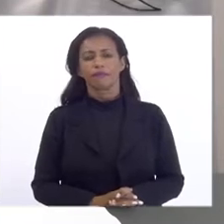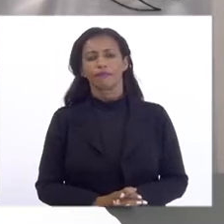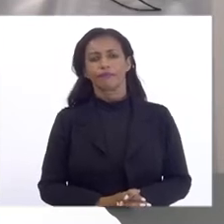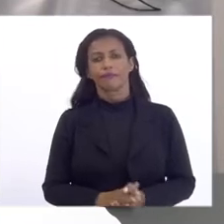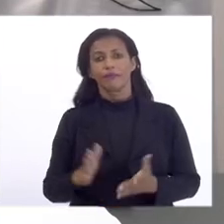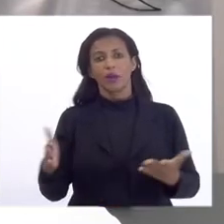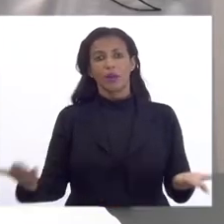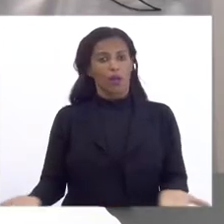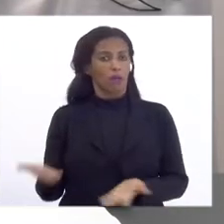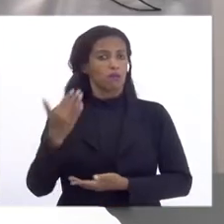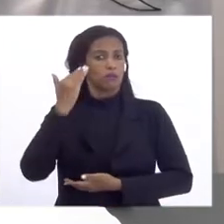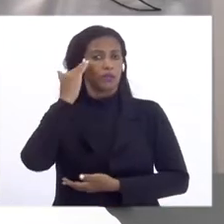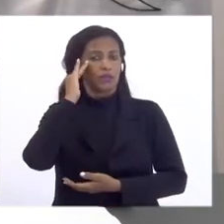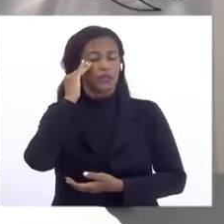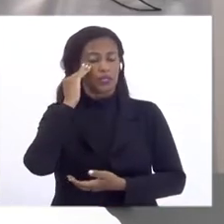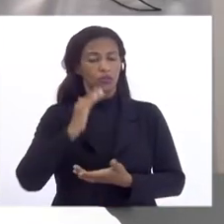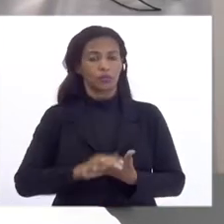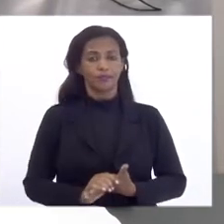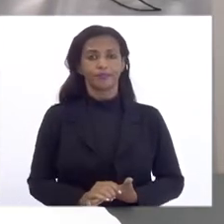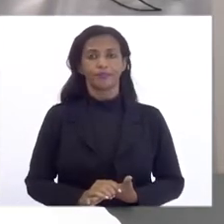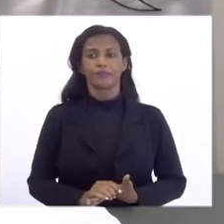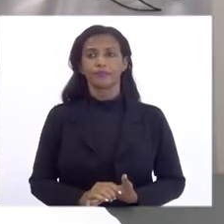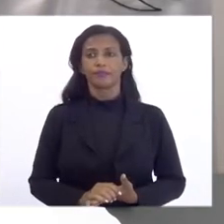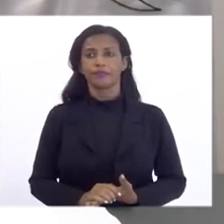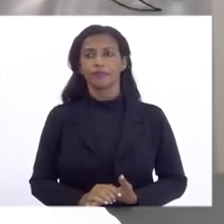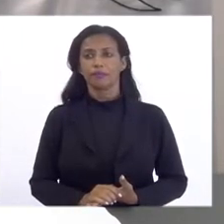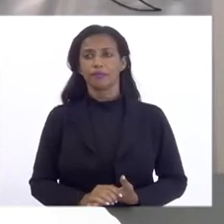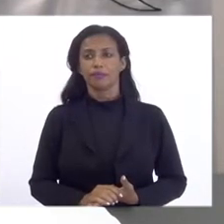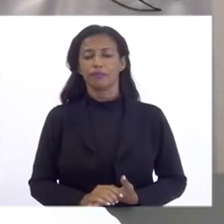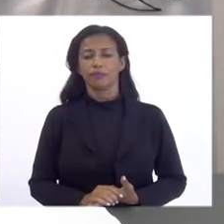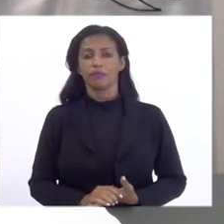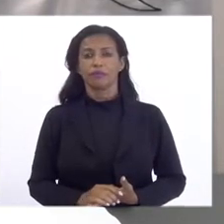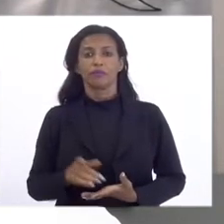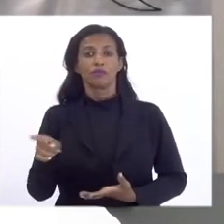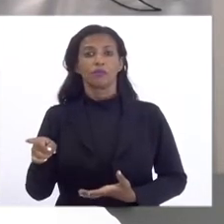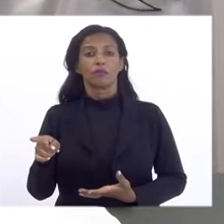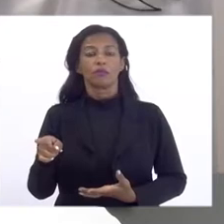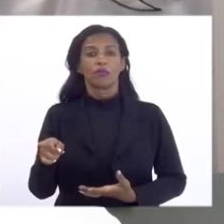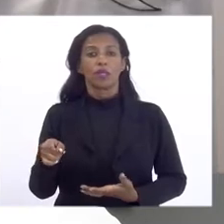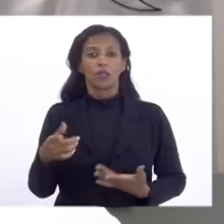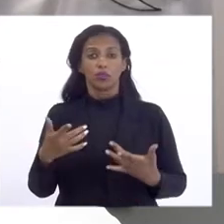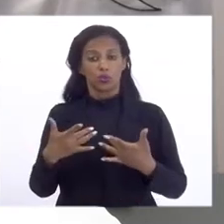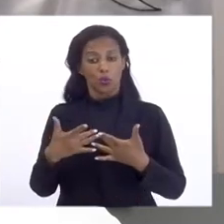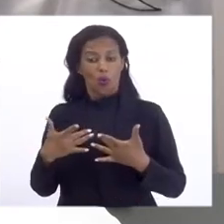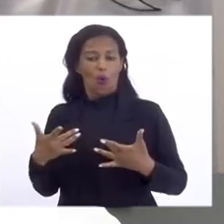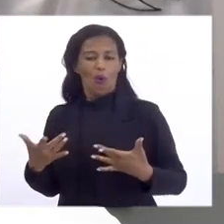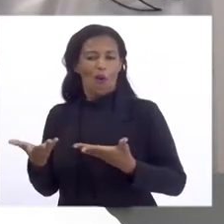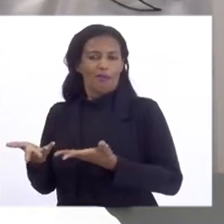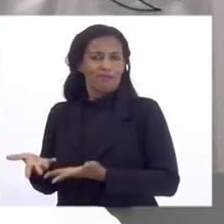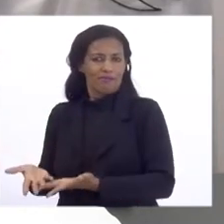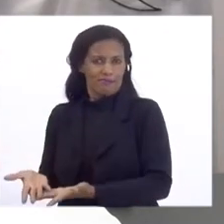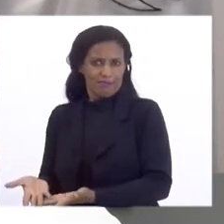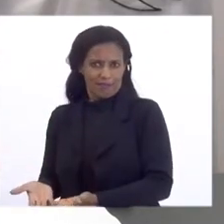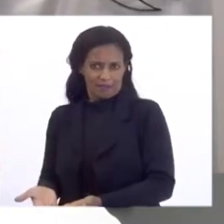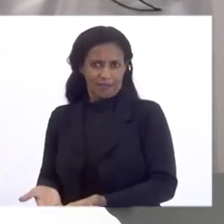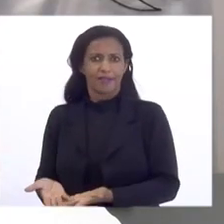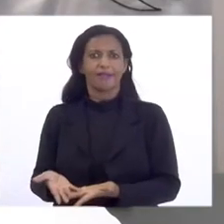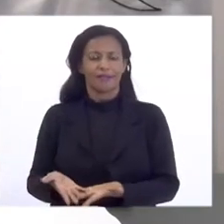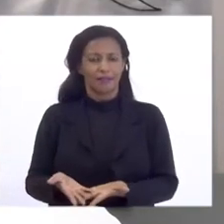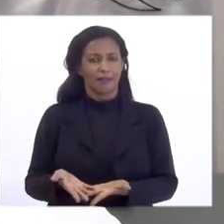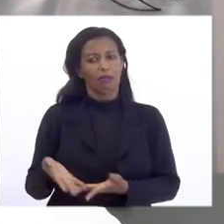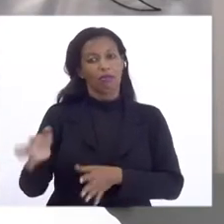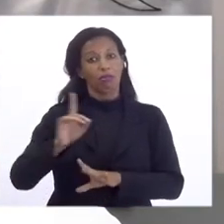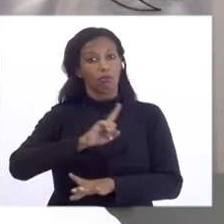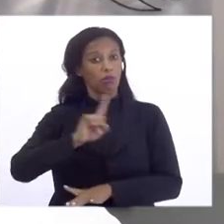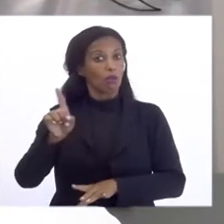há um entendimento de que, por uma questão de cortesia apenas, e não por uma questão de